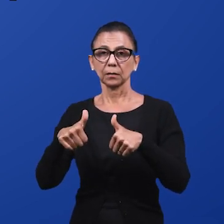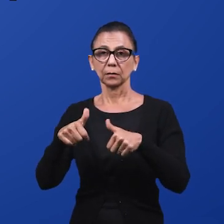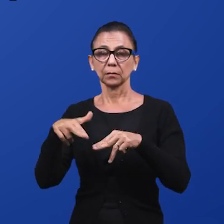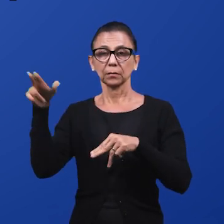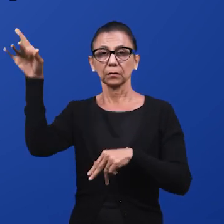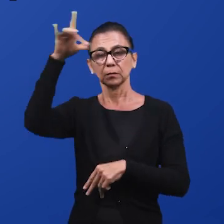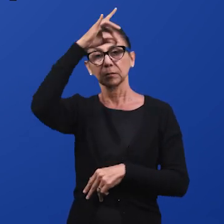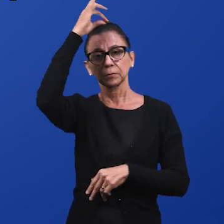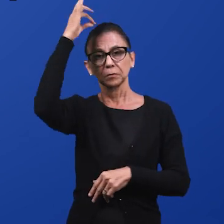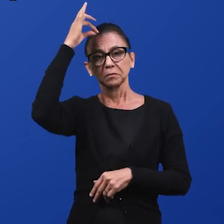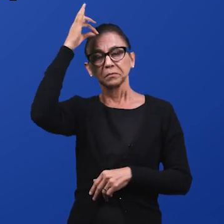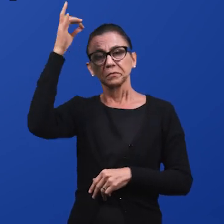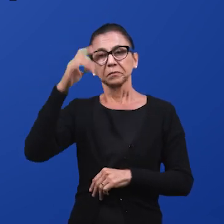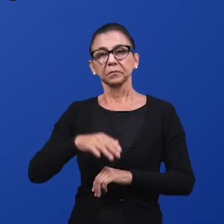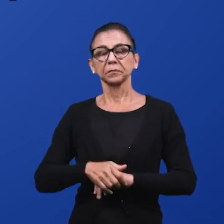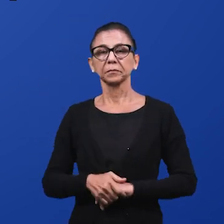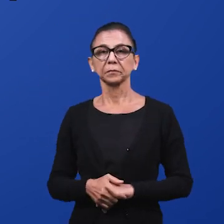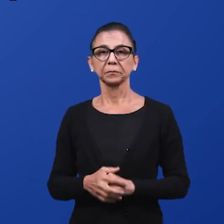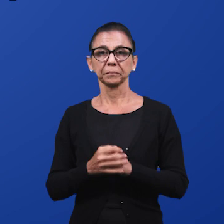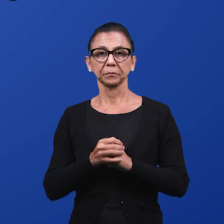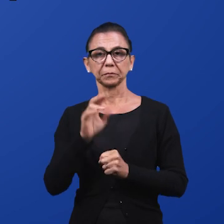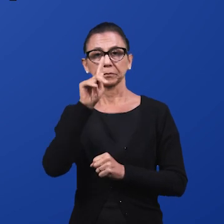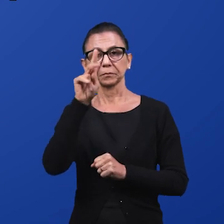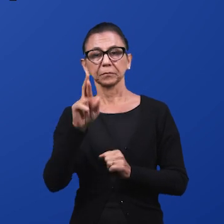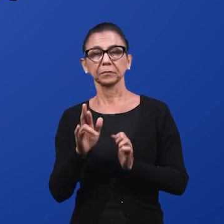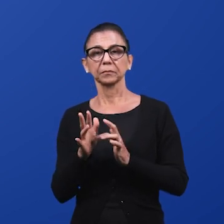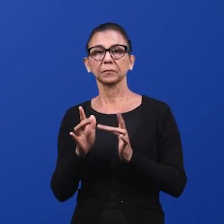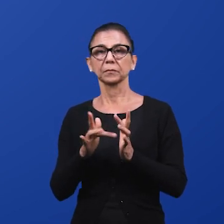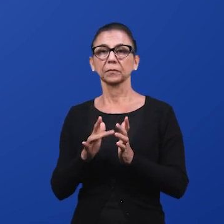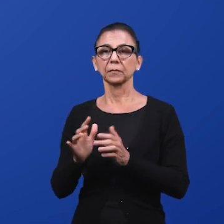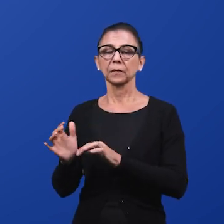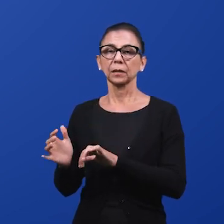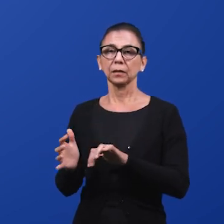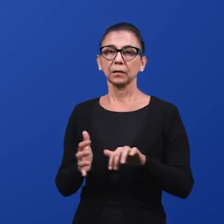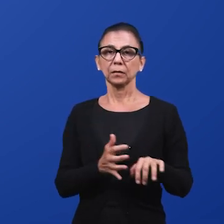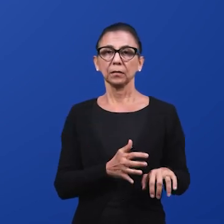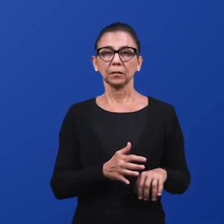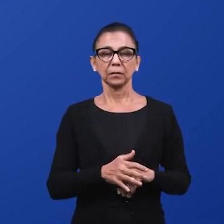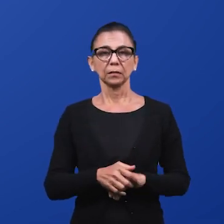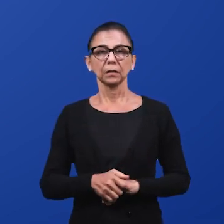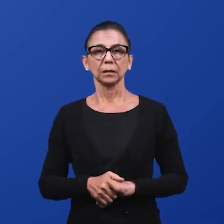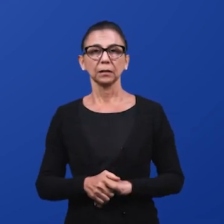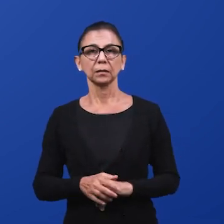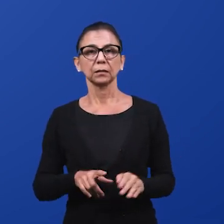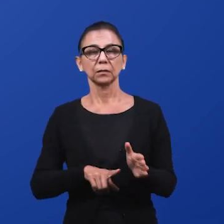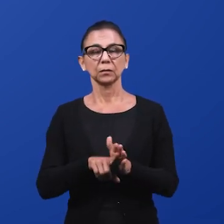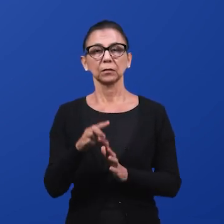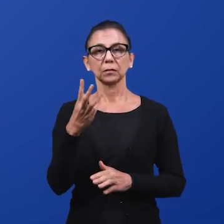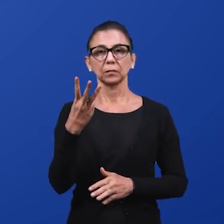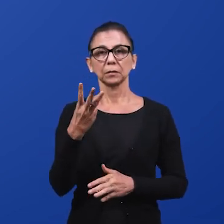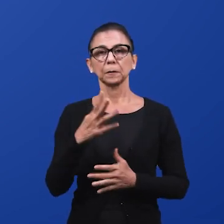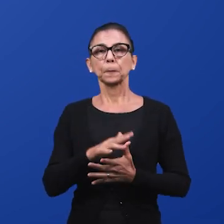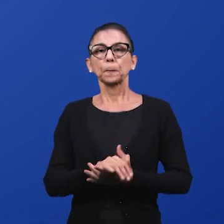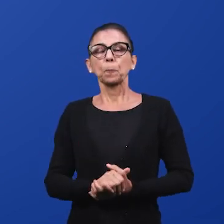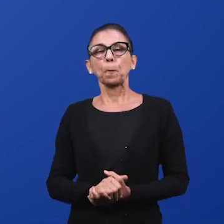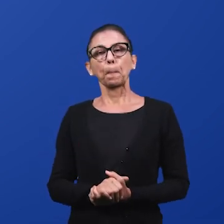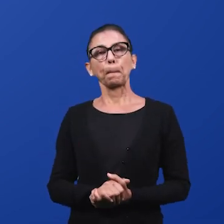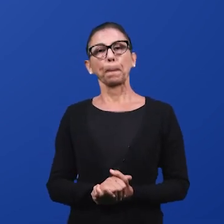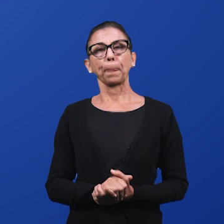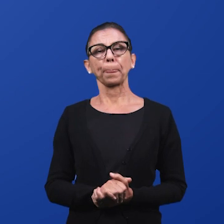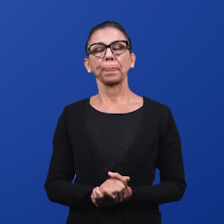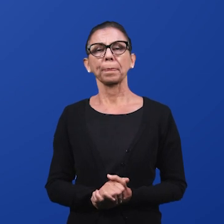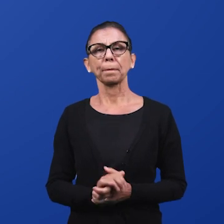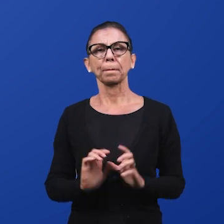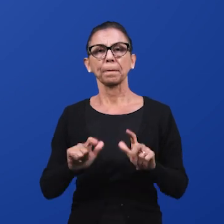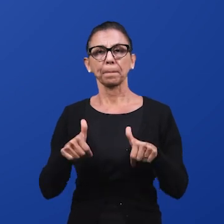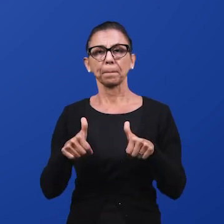Espírito Santo para com o homem. Amém? A paz do Senhor. Irmãos, em resposta à pergunta de número 3, de que maneira se